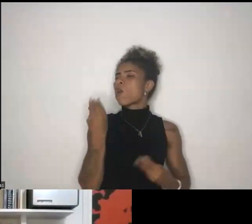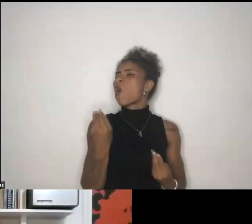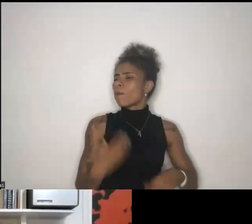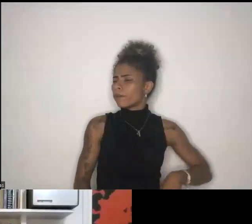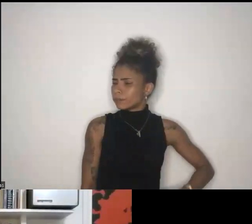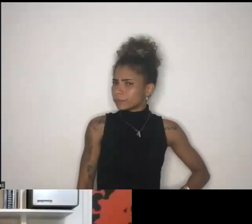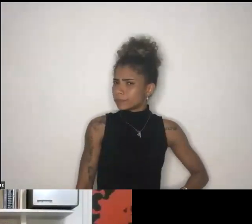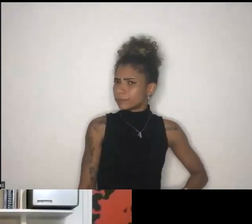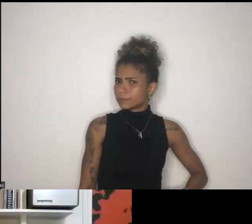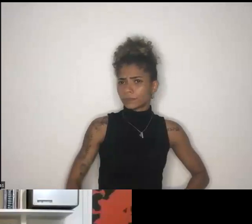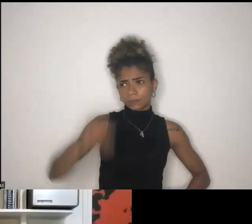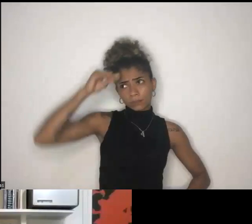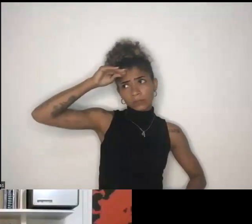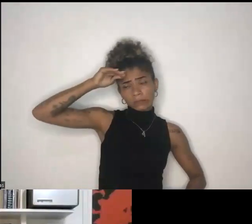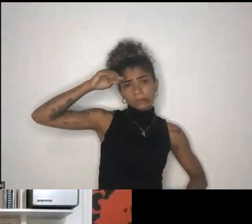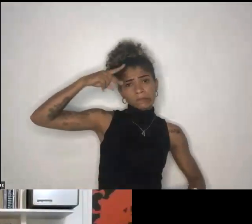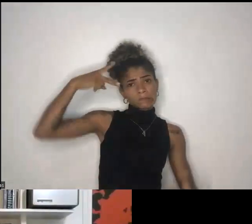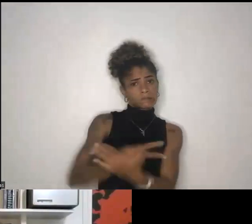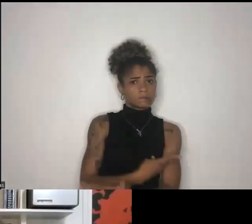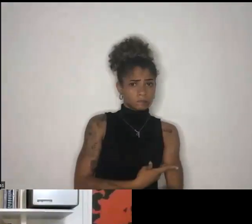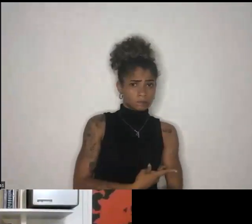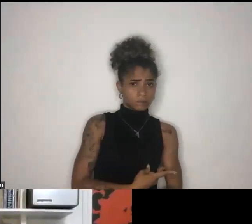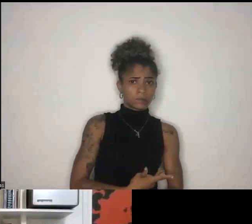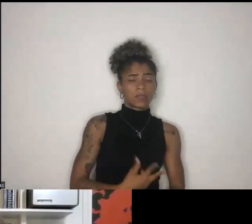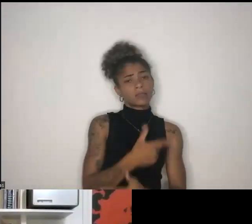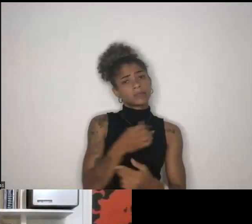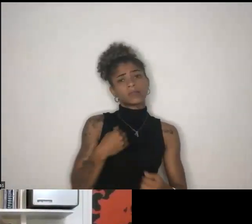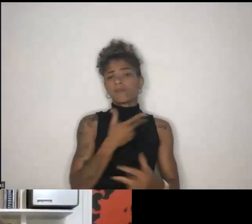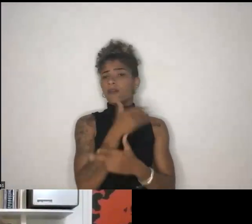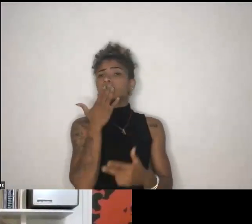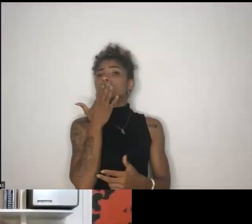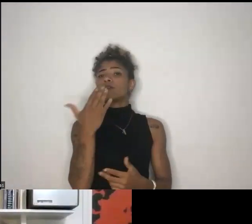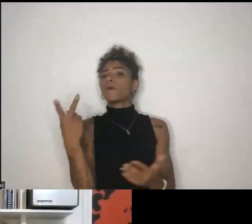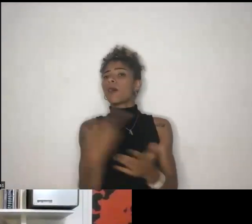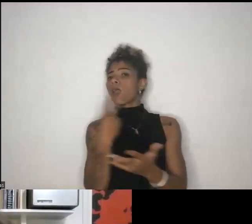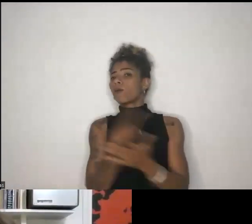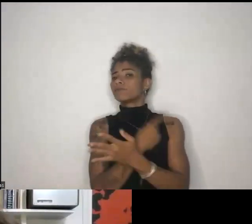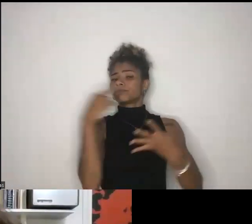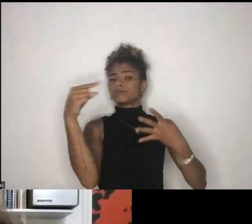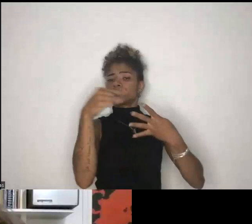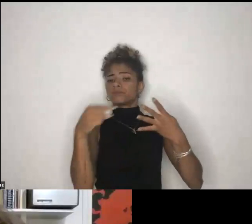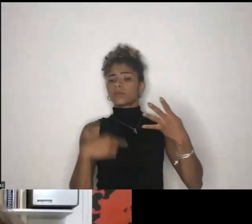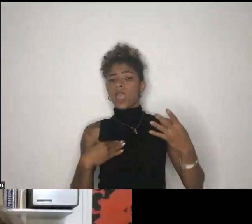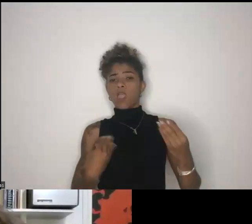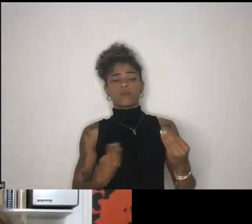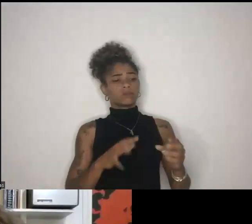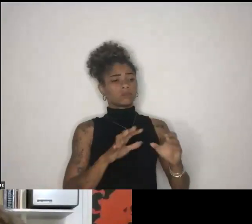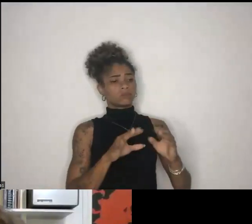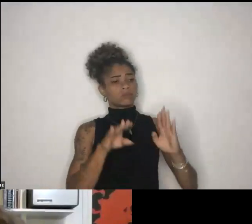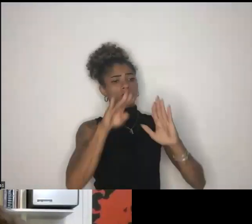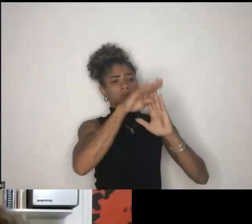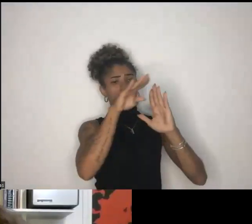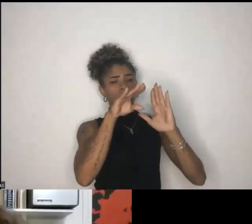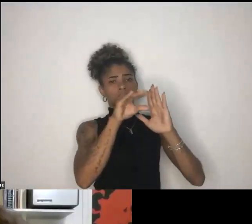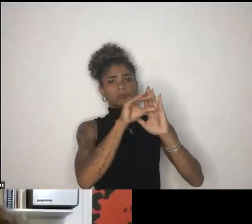fracasso existem fracassos de várias ordens né eu eu categorizo esses fracassos assim para mim é um